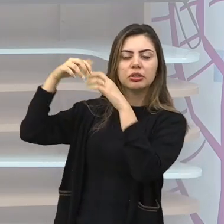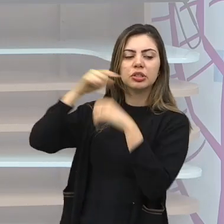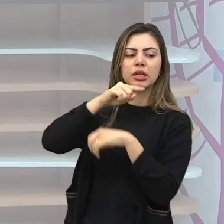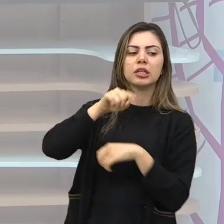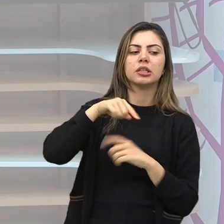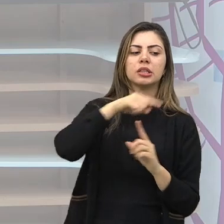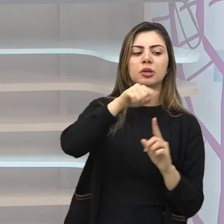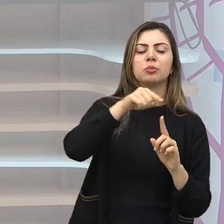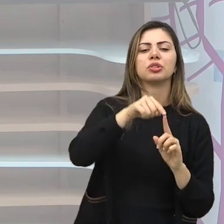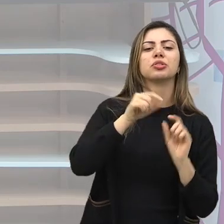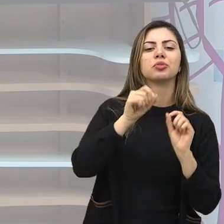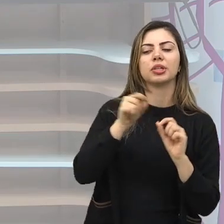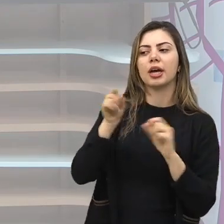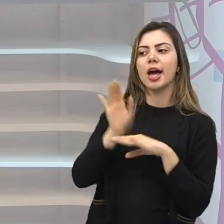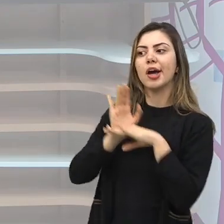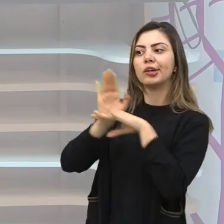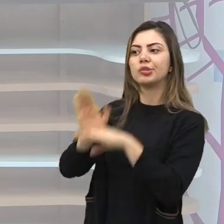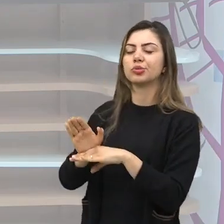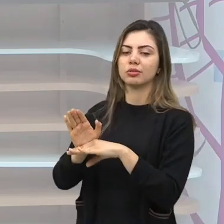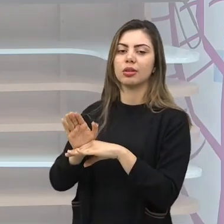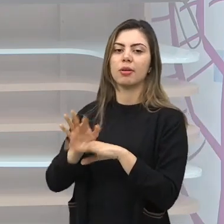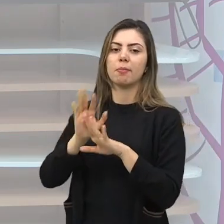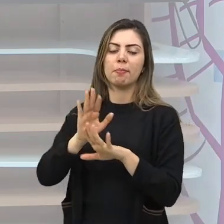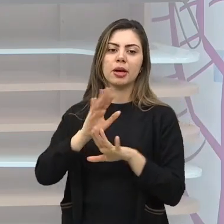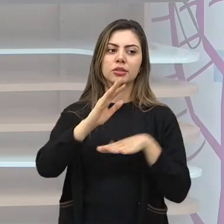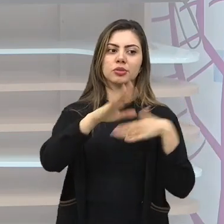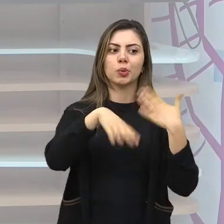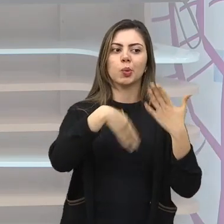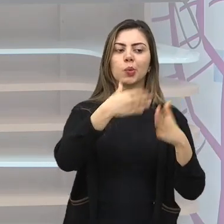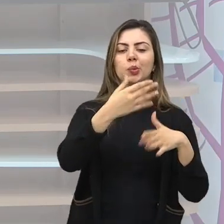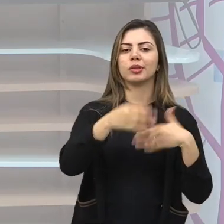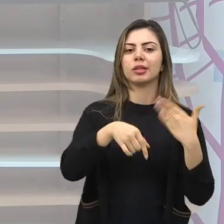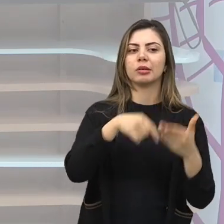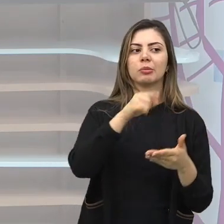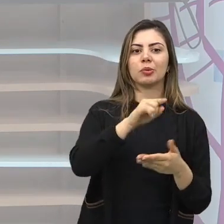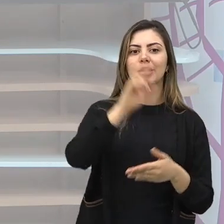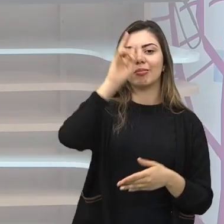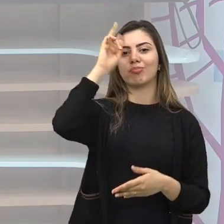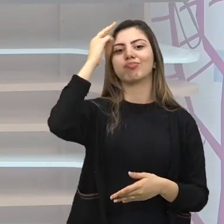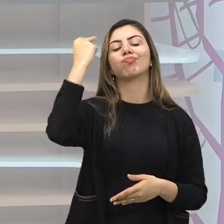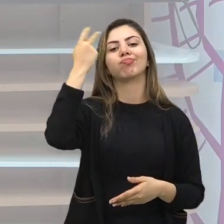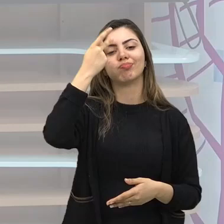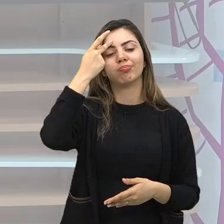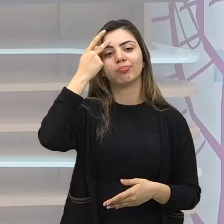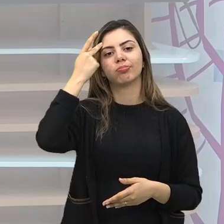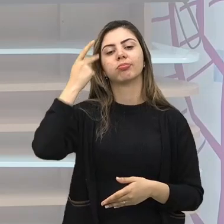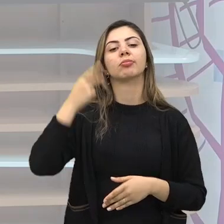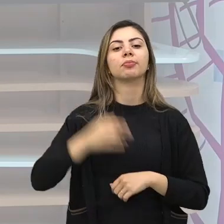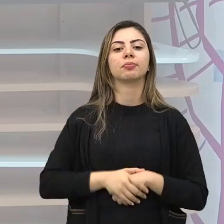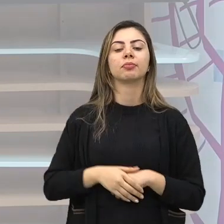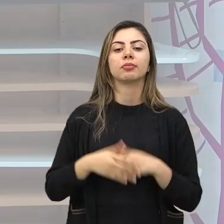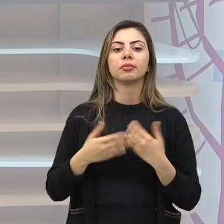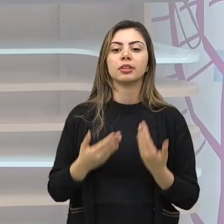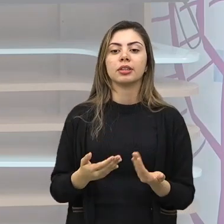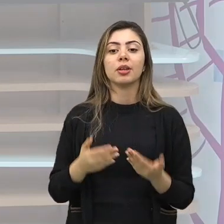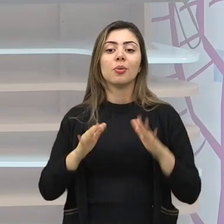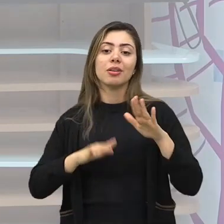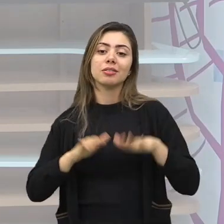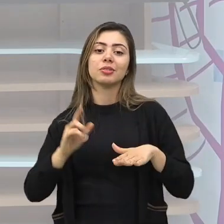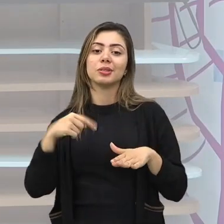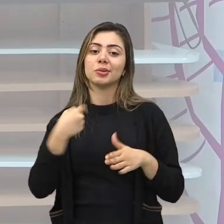Itaguaí, mas isso acabou levando ele à vaidade, né? Enfim, muitas das vezes nós somos